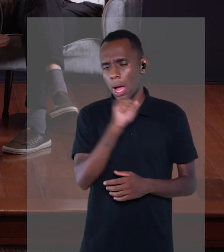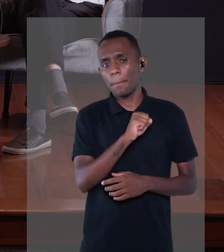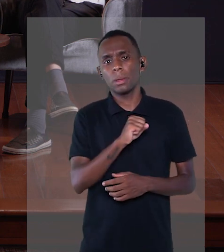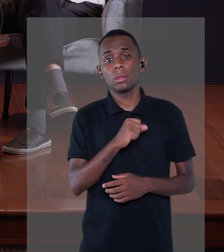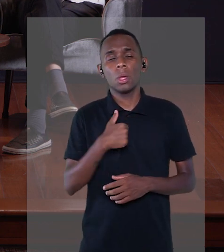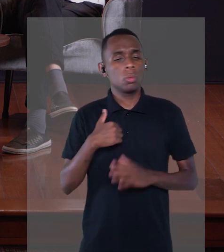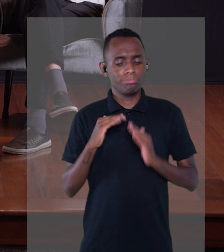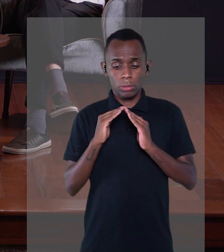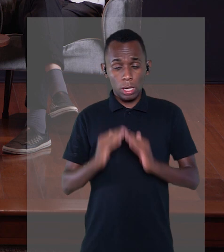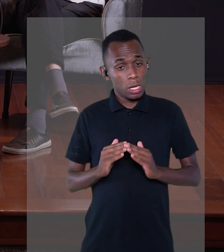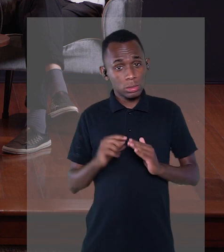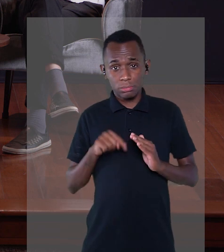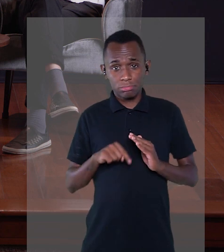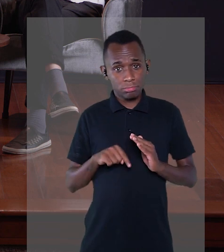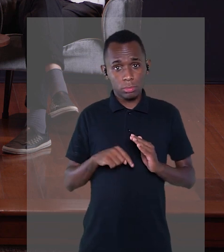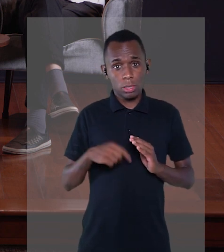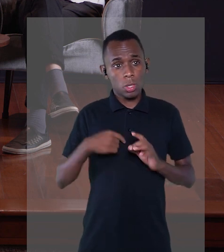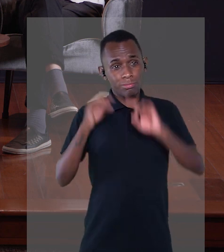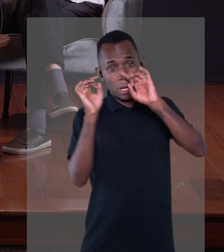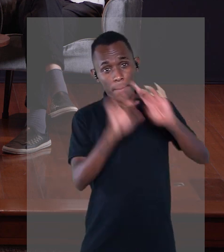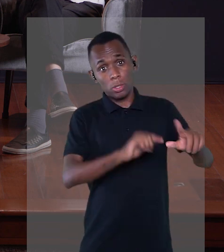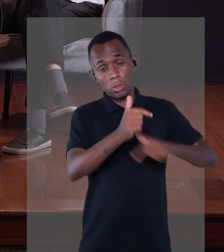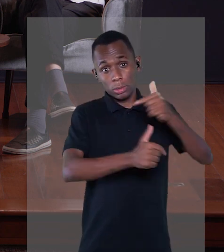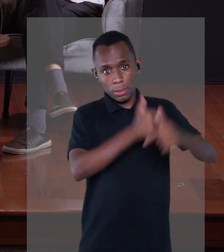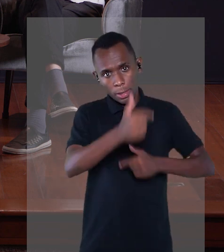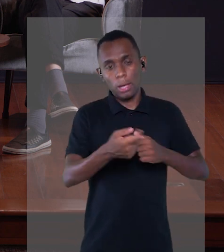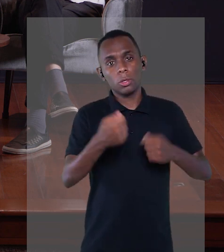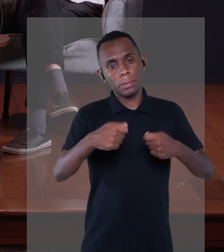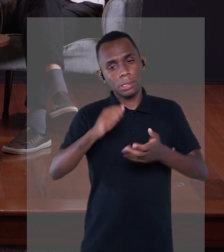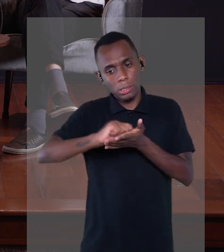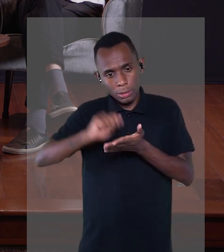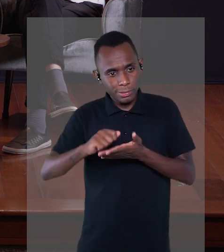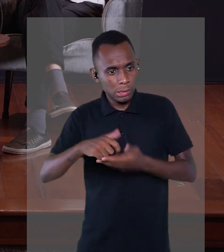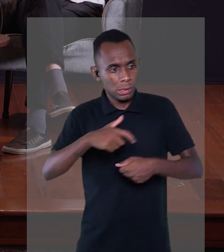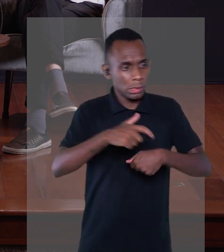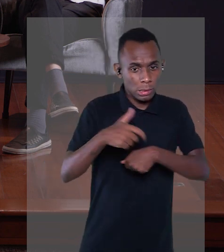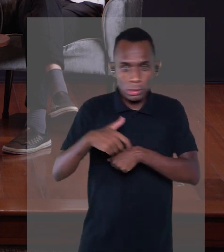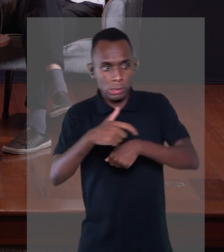Tava preso em casa, né? Eu abandonei o emprego para escrever esse livro, porque não estava dando tempo.